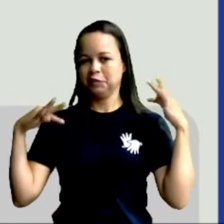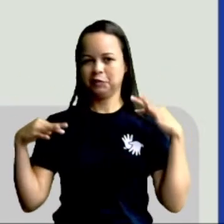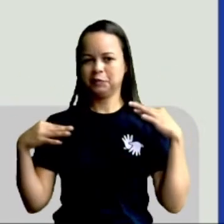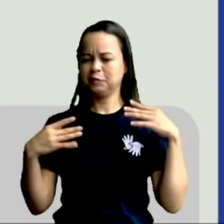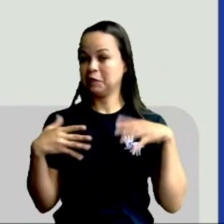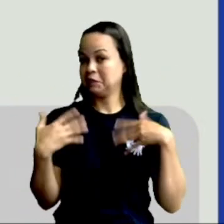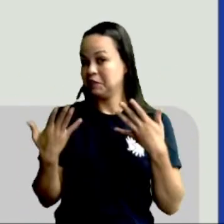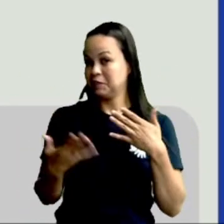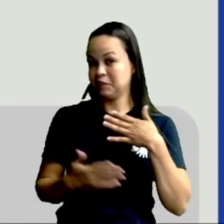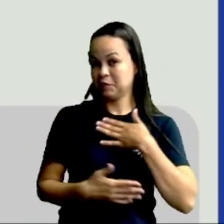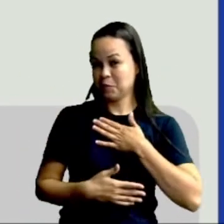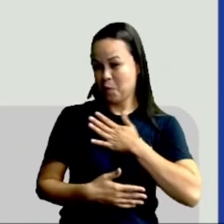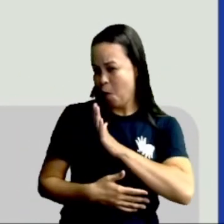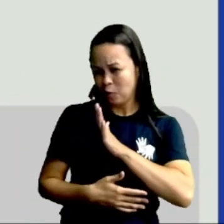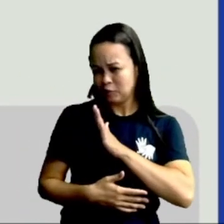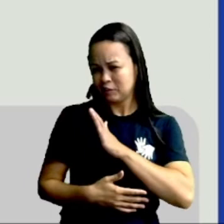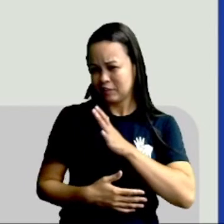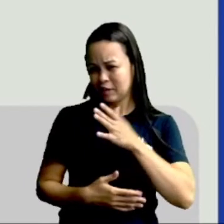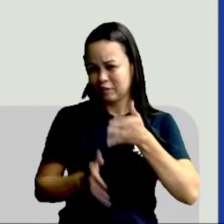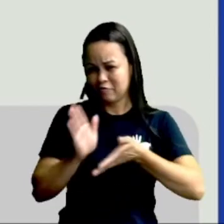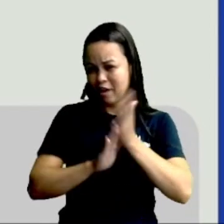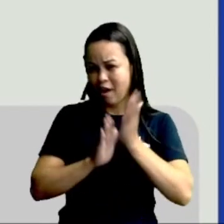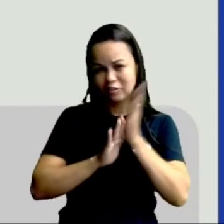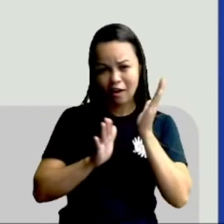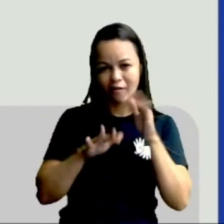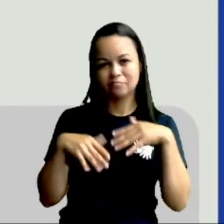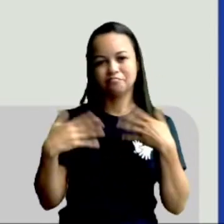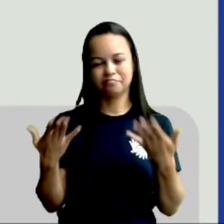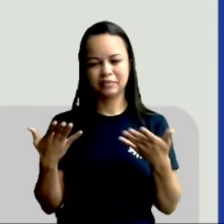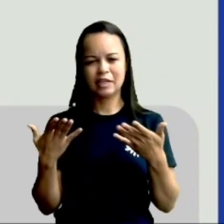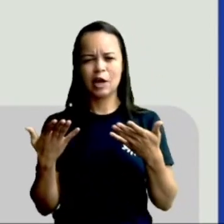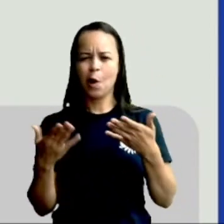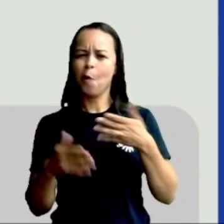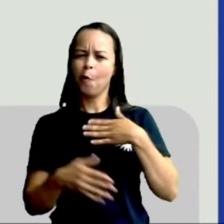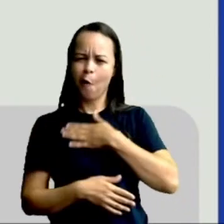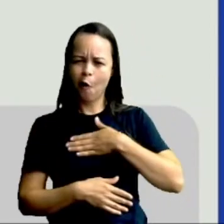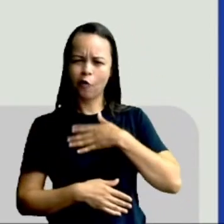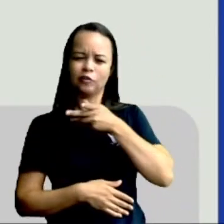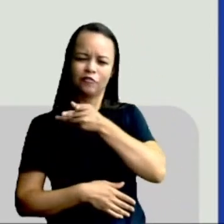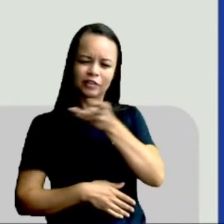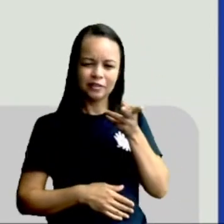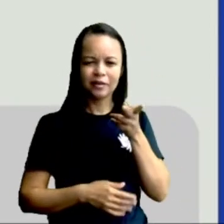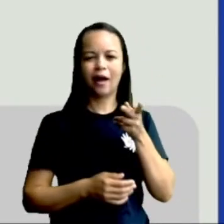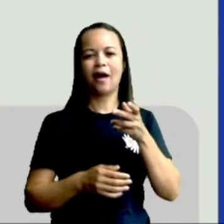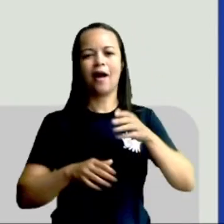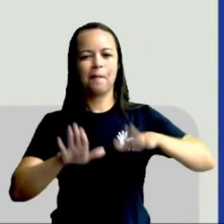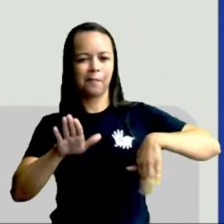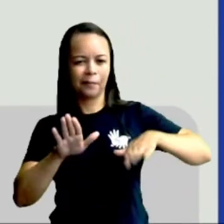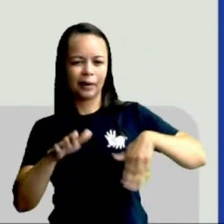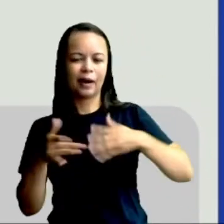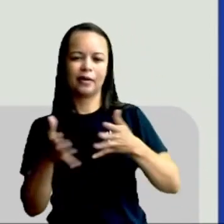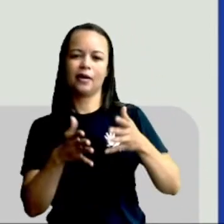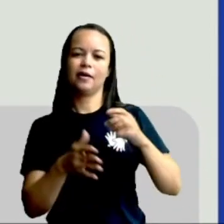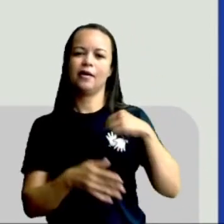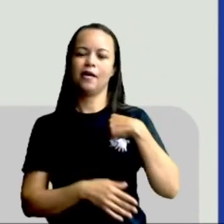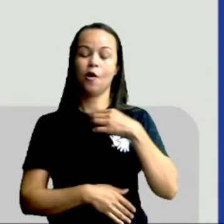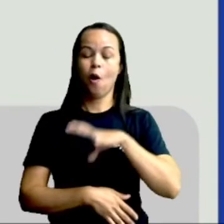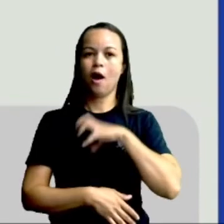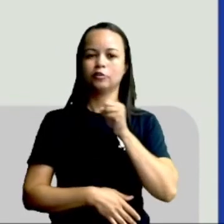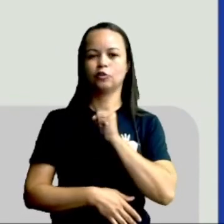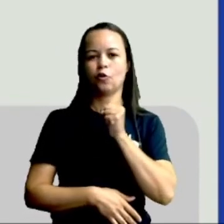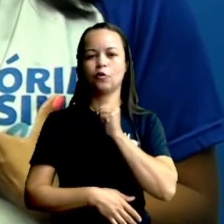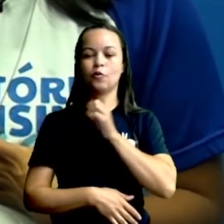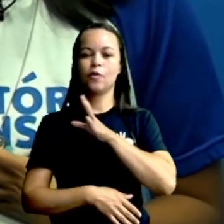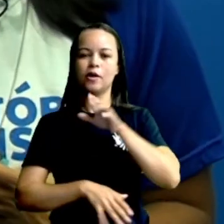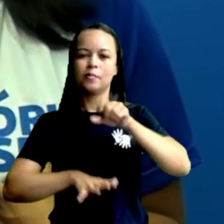não gosta de viajar aqui? Quem não gosta de visitar praias? Eu adoro ir para o sertão de Pernambuco, minha